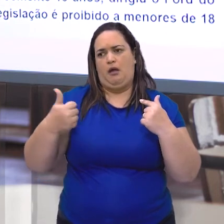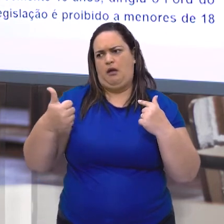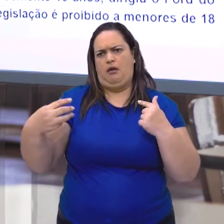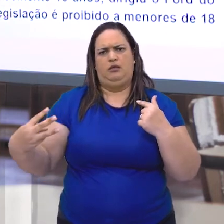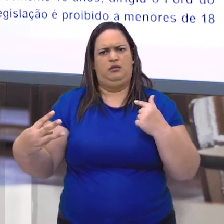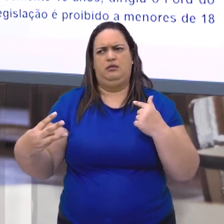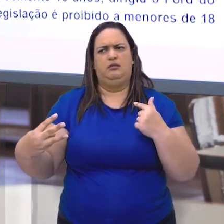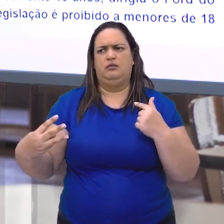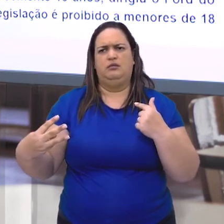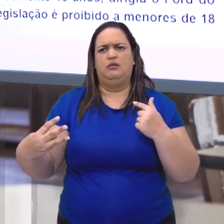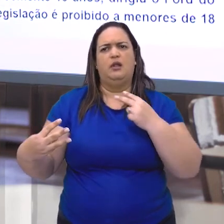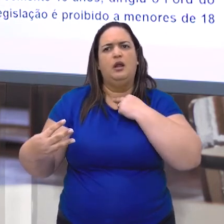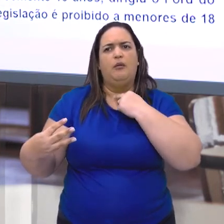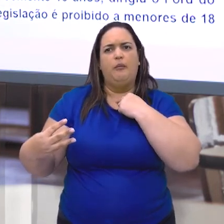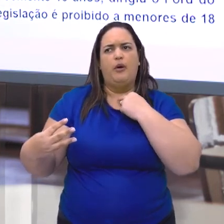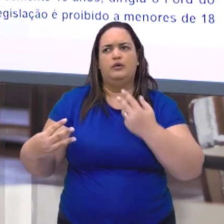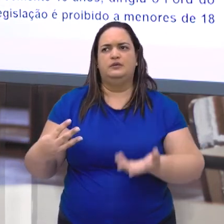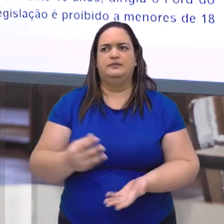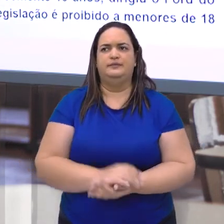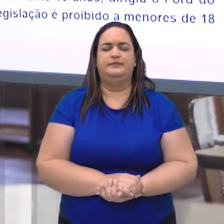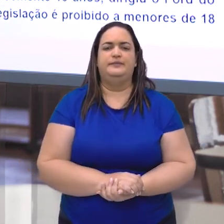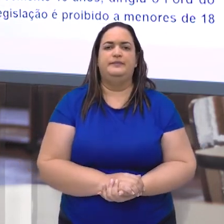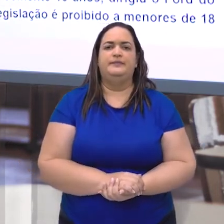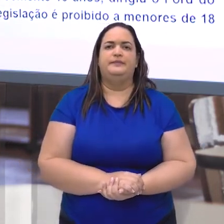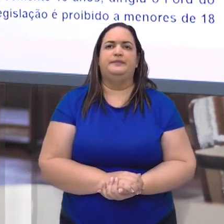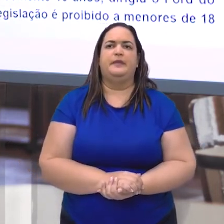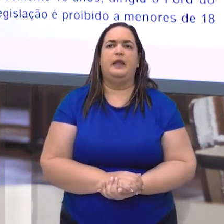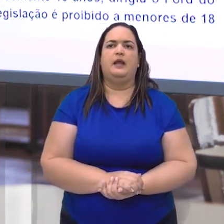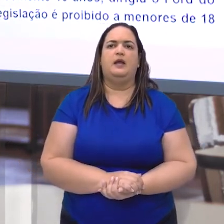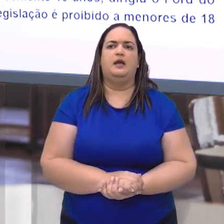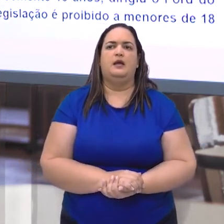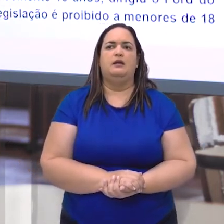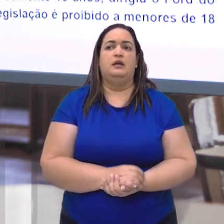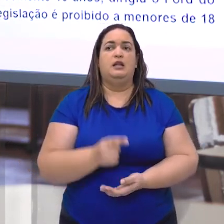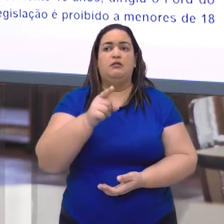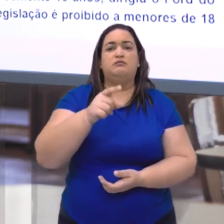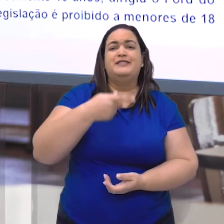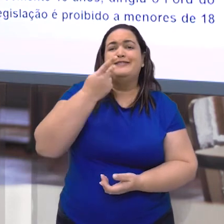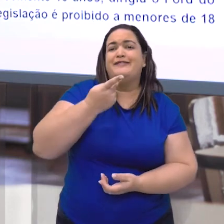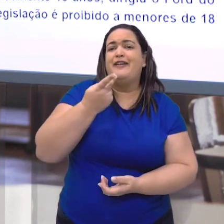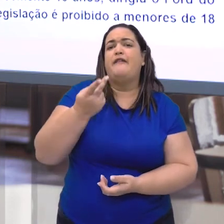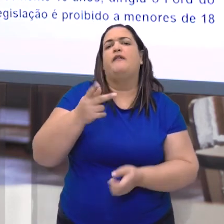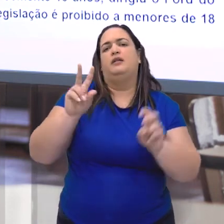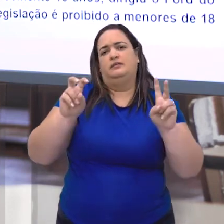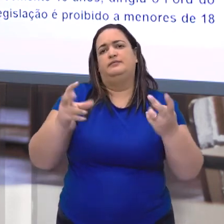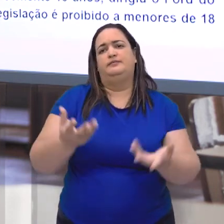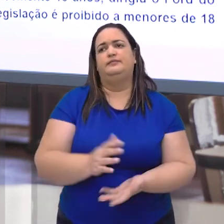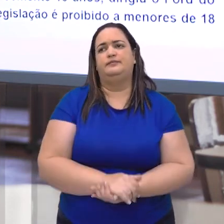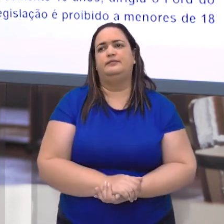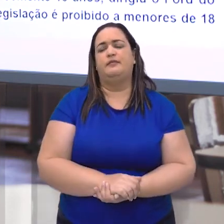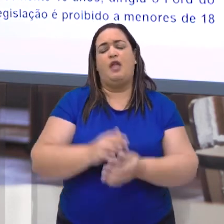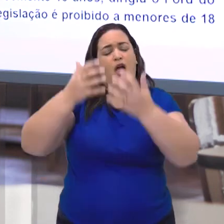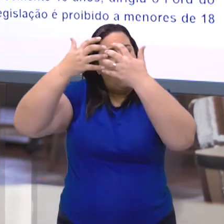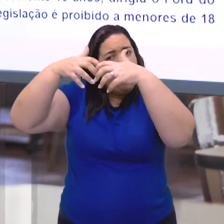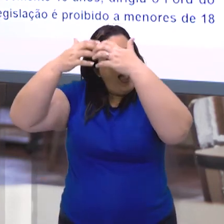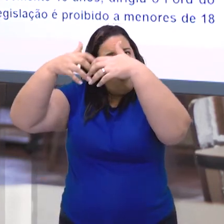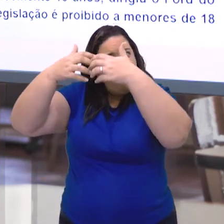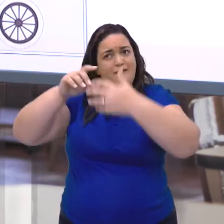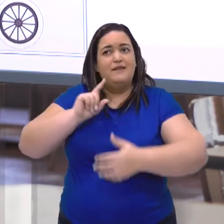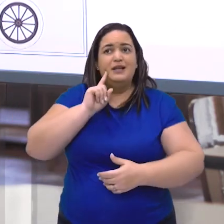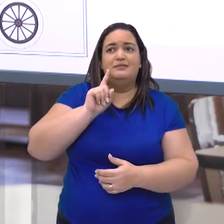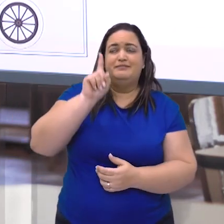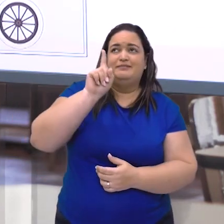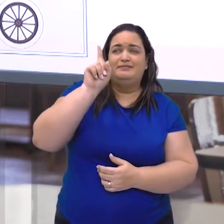apostila, e você ia falar sobre, né, ou refletir sobre a imagem.